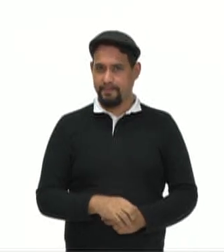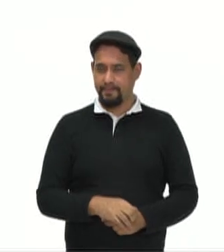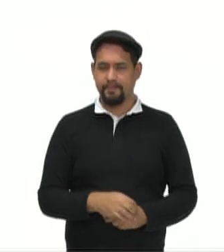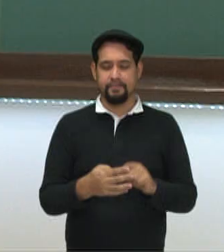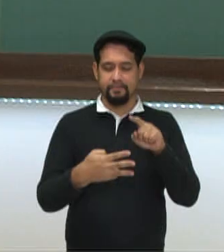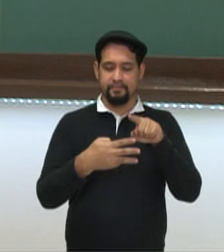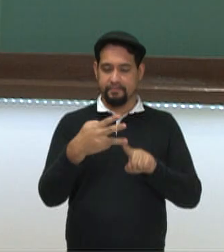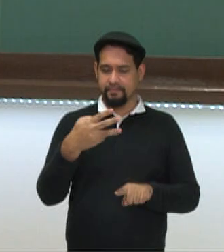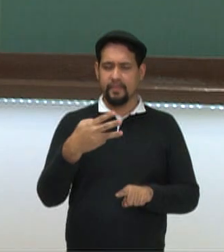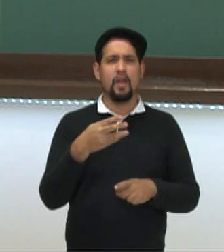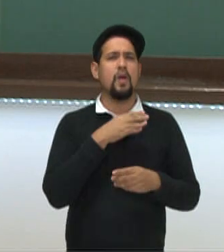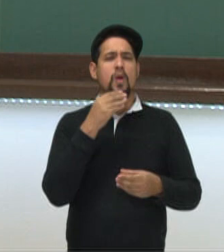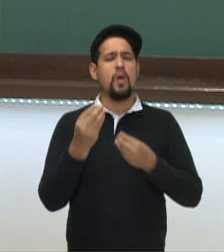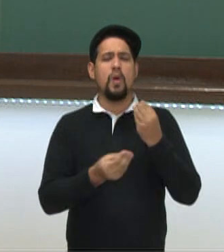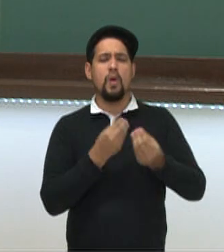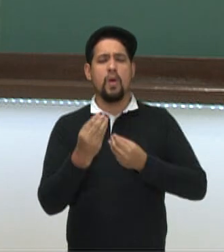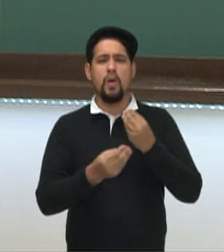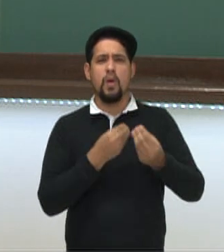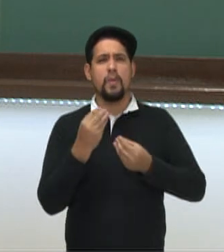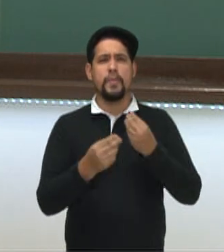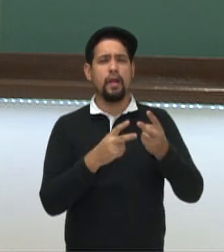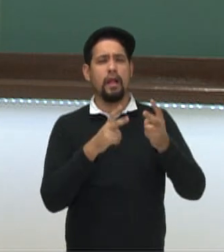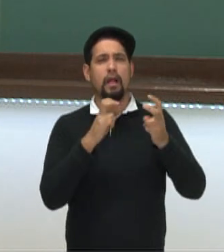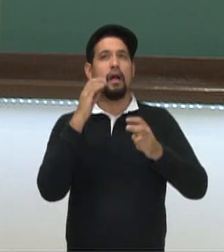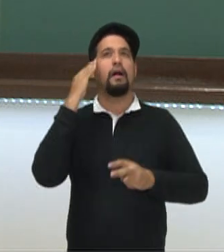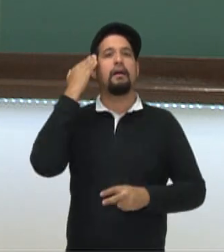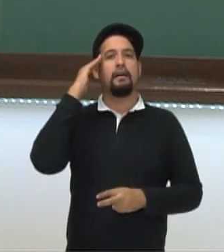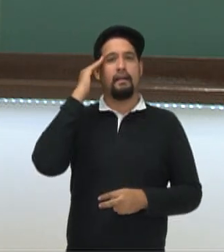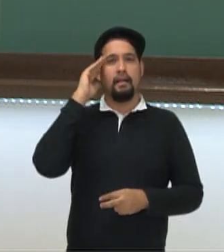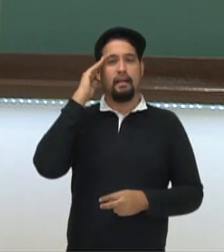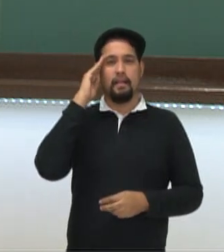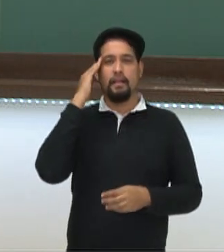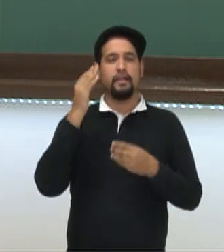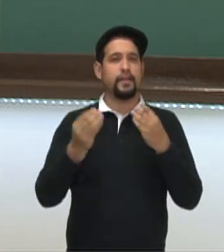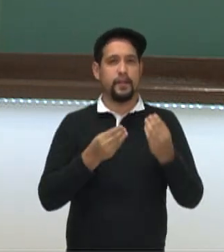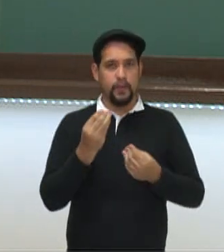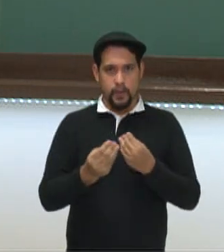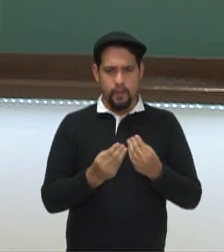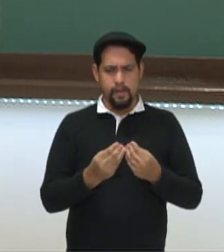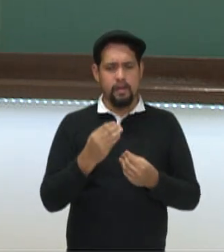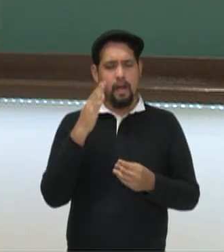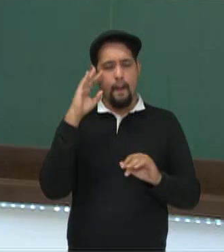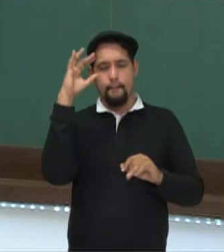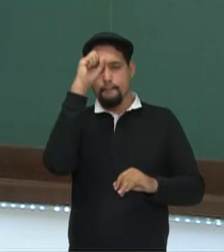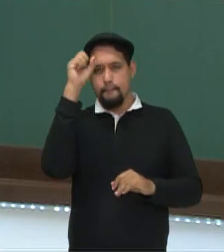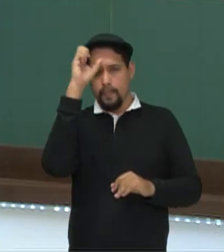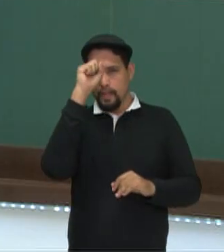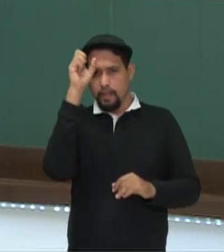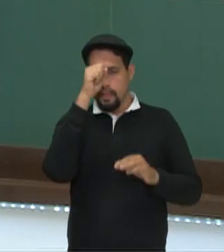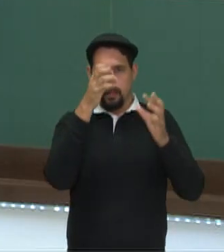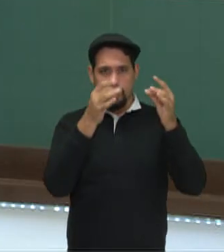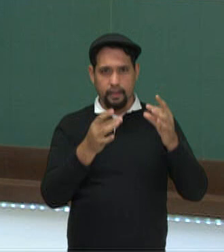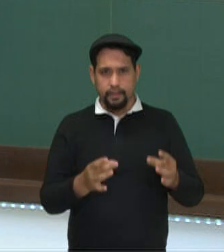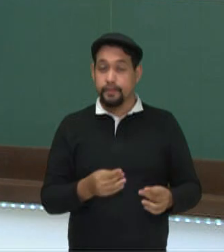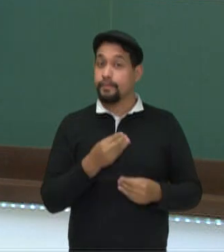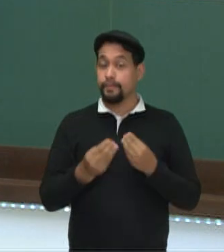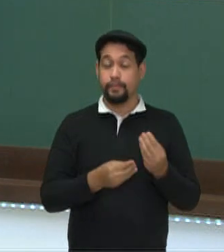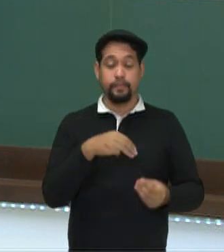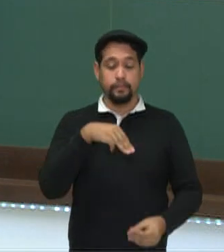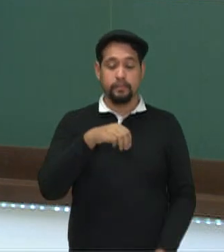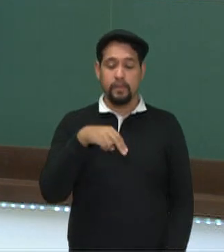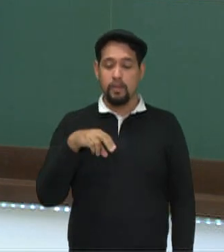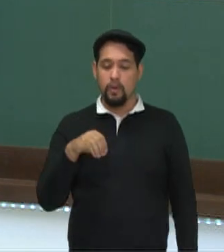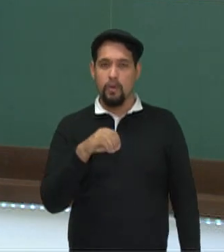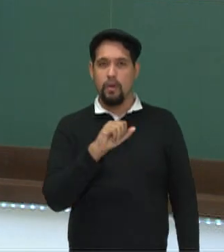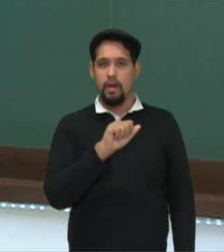triálcool. Como que nós podemos entender, professor, saber esta classificação? O monoálcool, quando